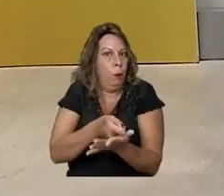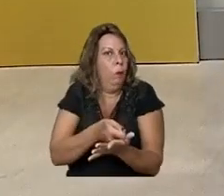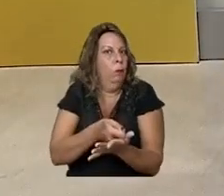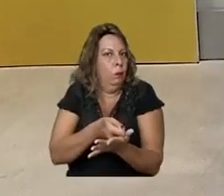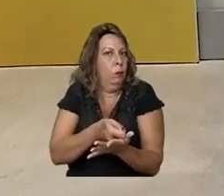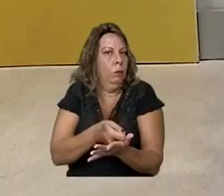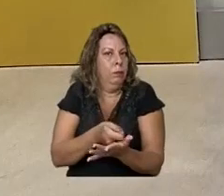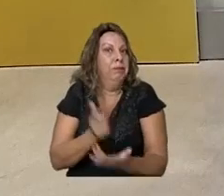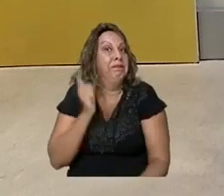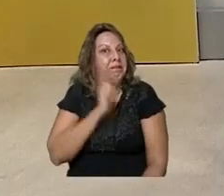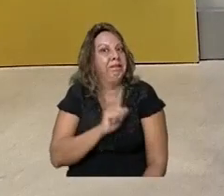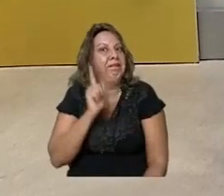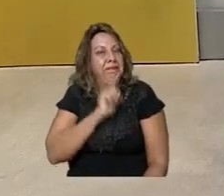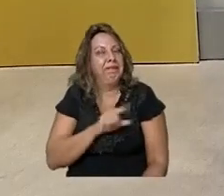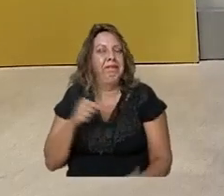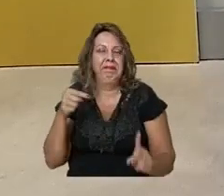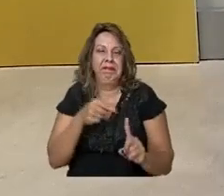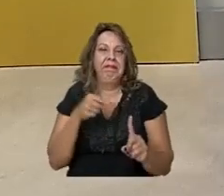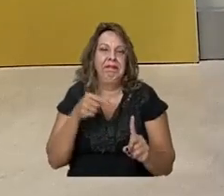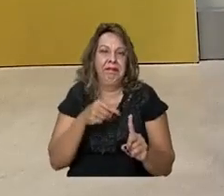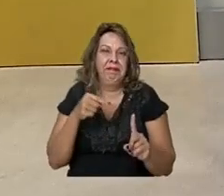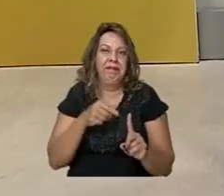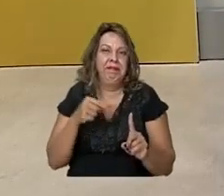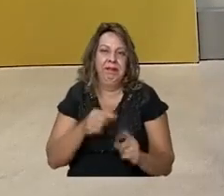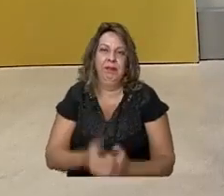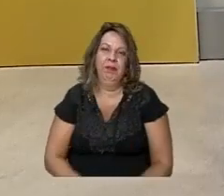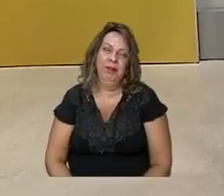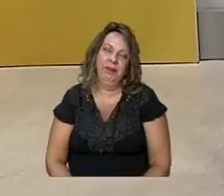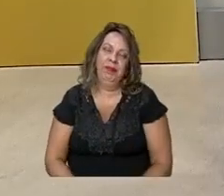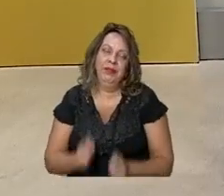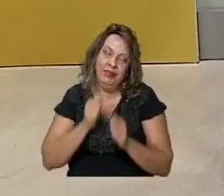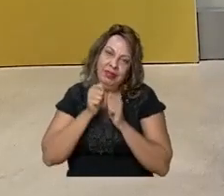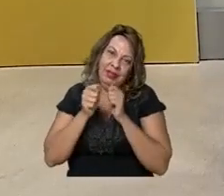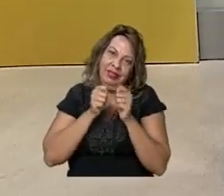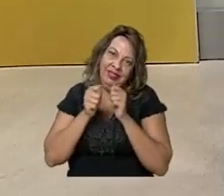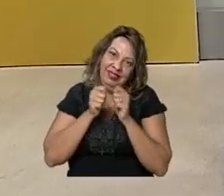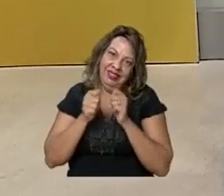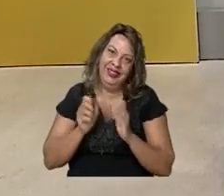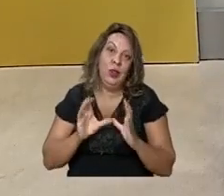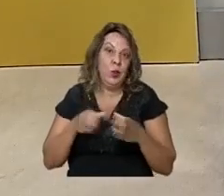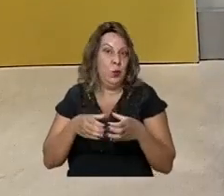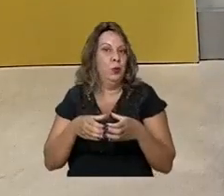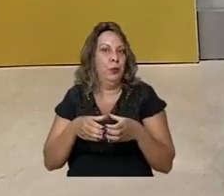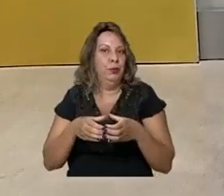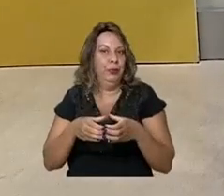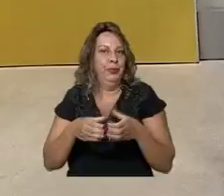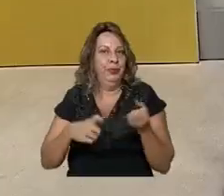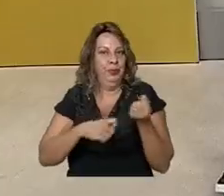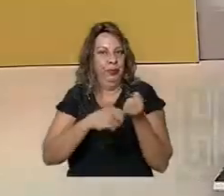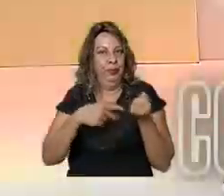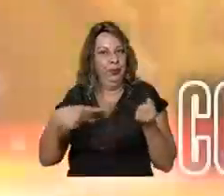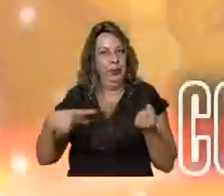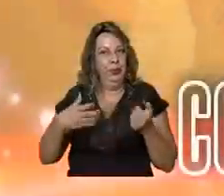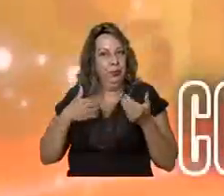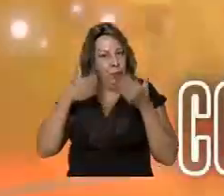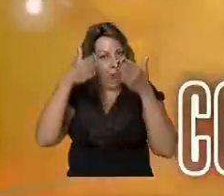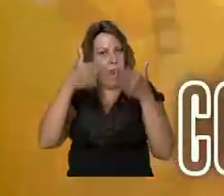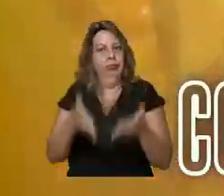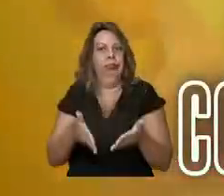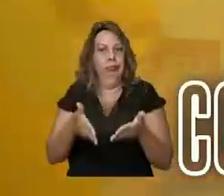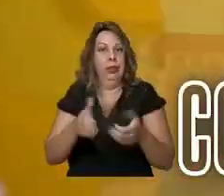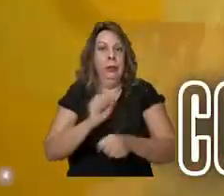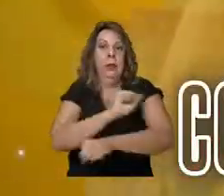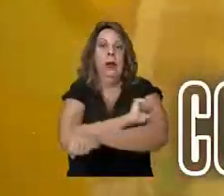o Caju Cap e acabou sendo contemplado. É o nosso entrevistado aí em mais uma ação da Caravana Caju Cap. Vamos ver.